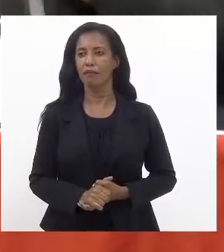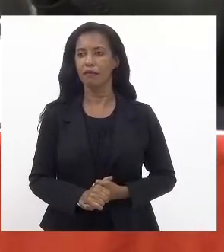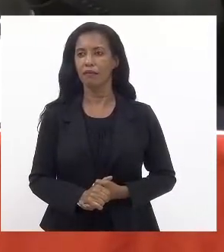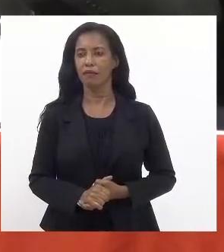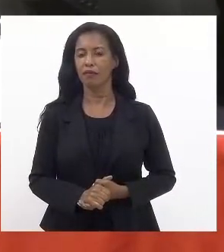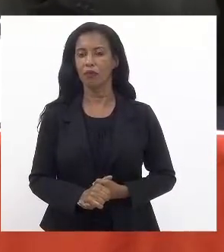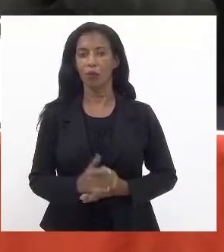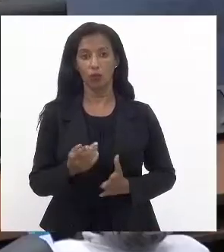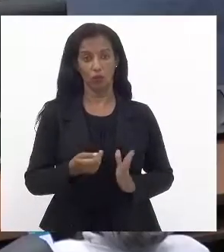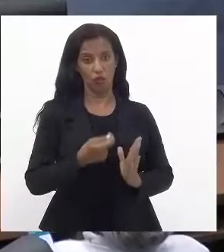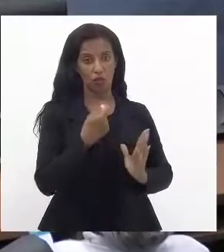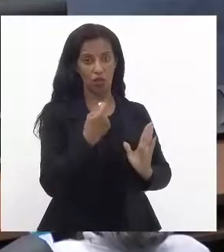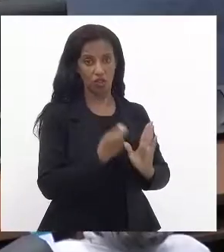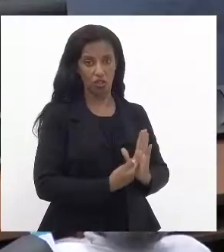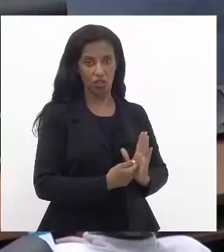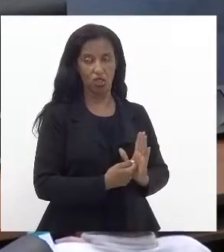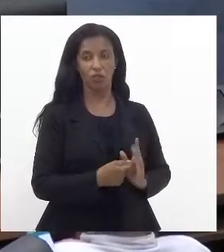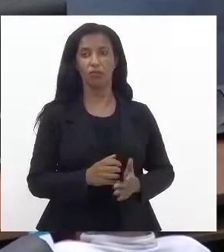os registros,